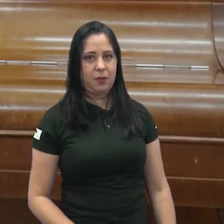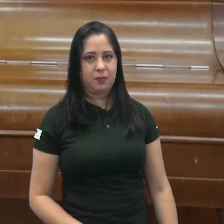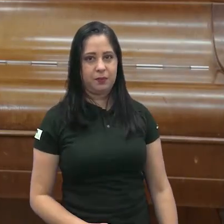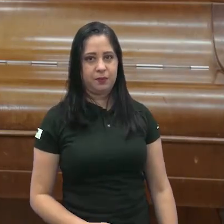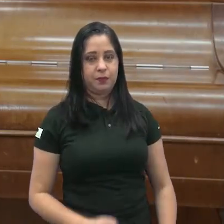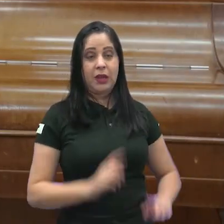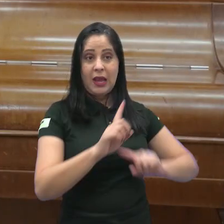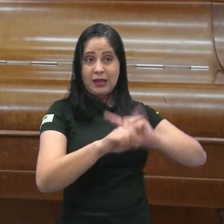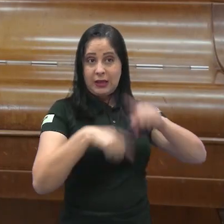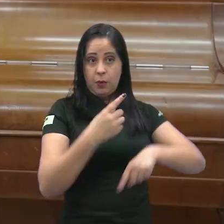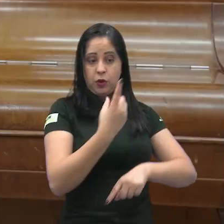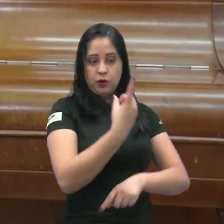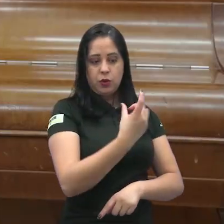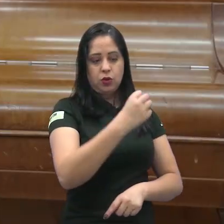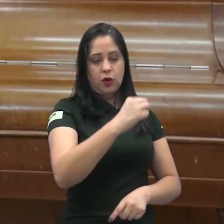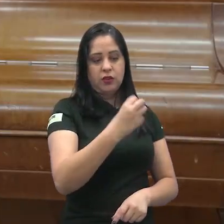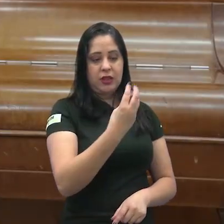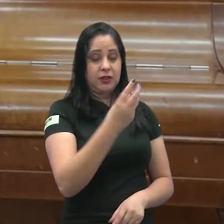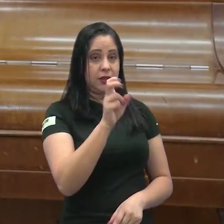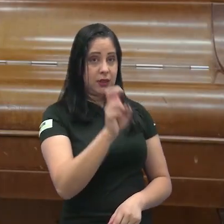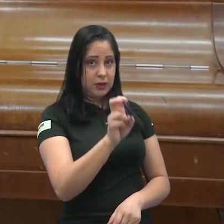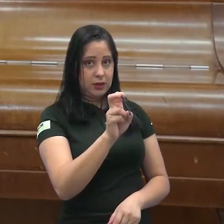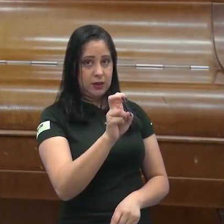Em 1935,